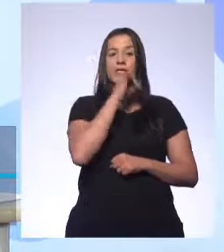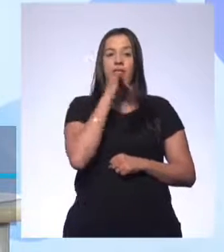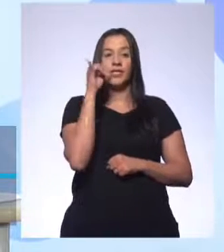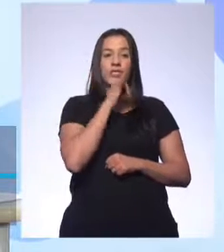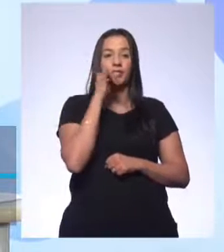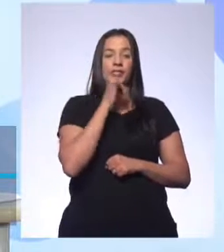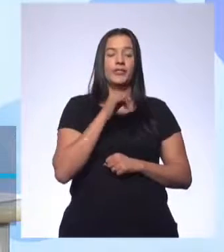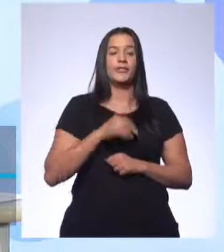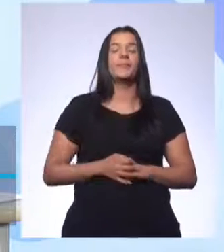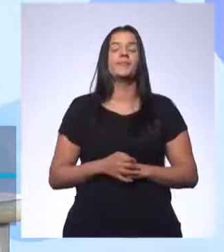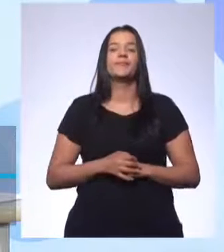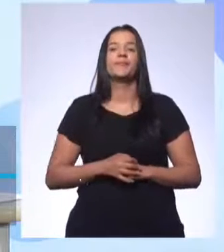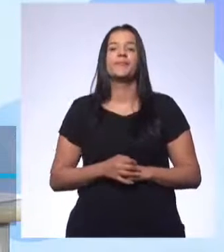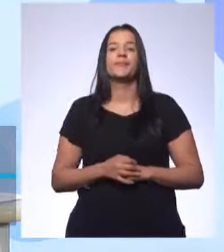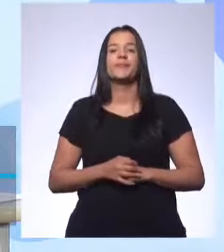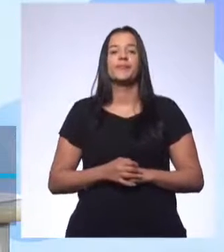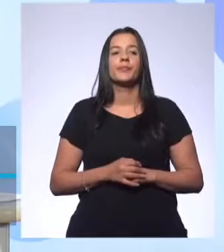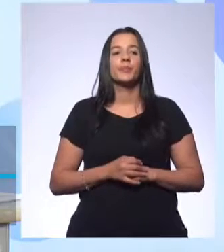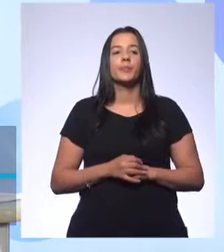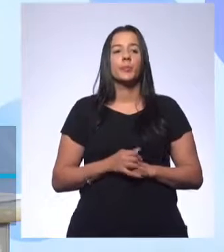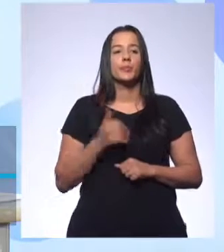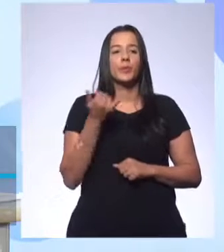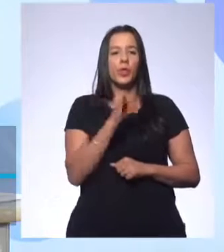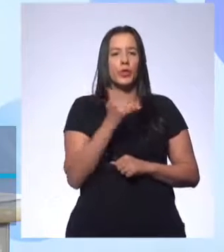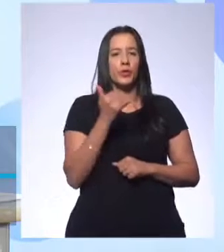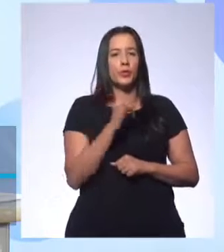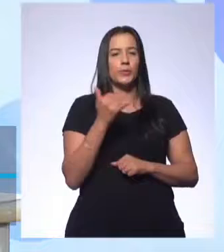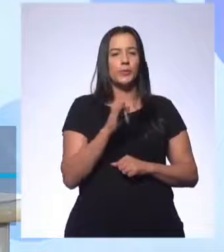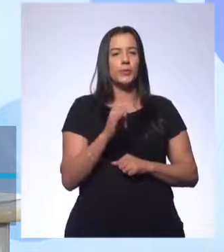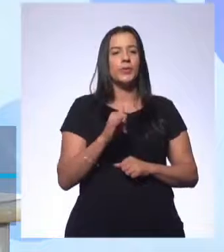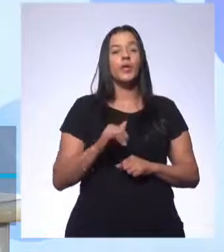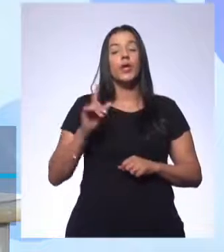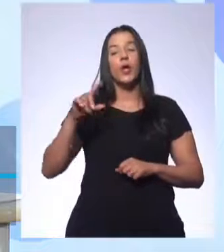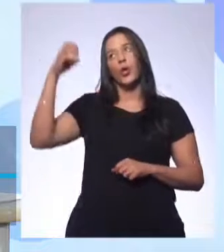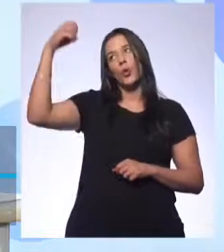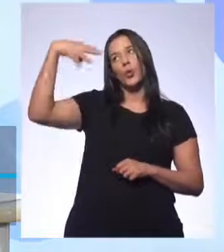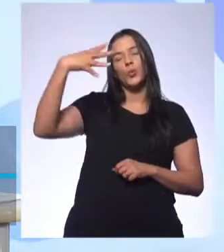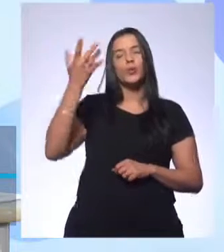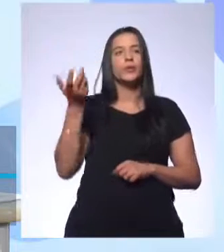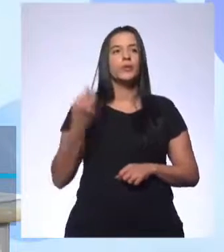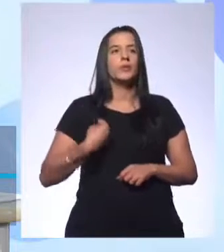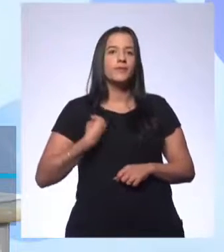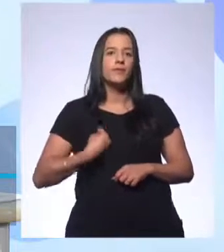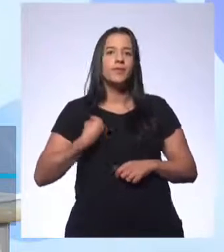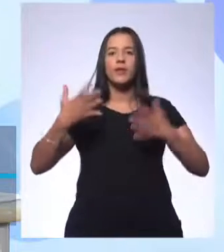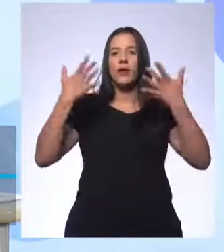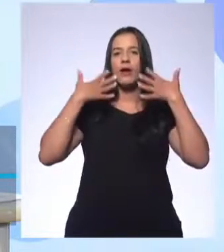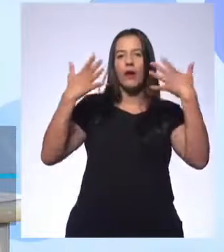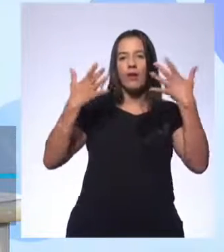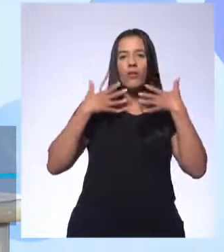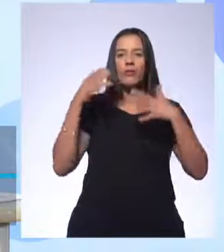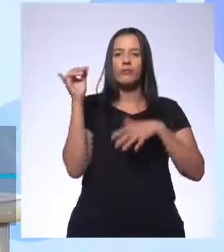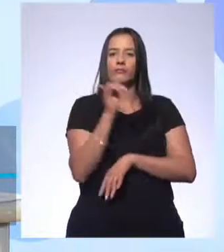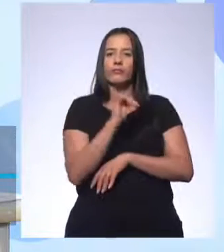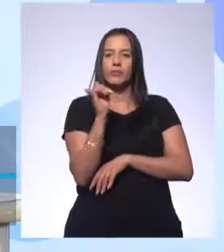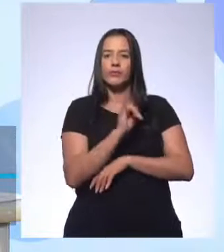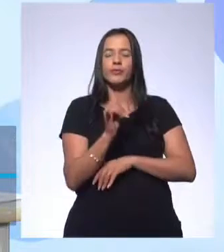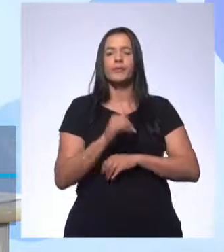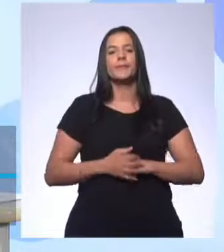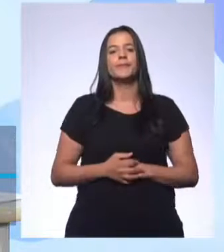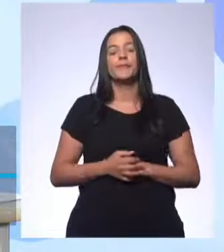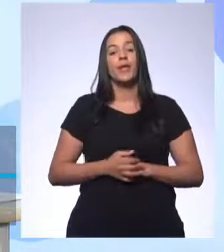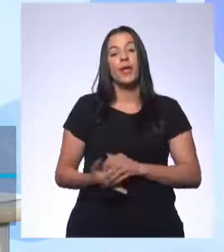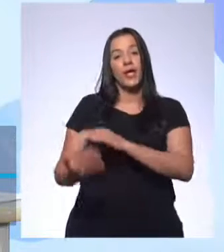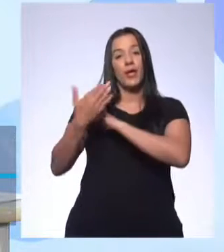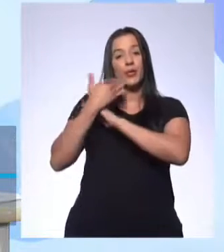muito obrigado. Olha só, Tizi Setúbal, luz, vida, energia, calor. Fonte de